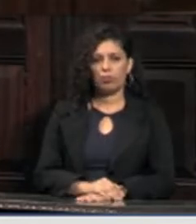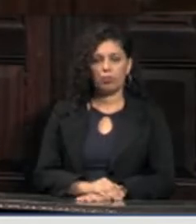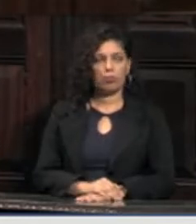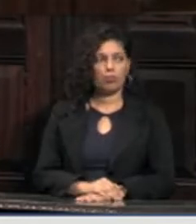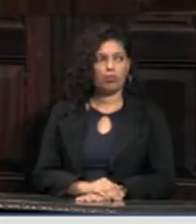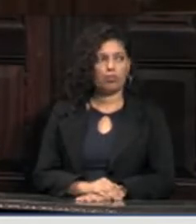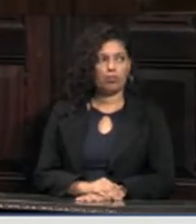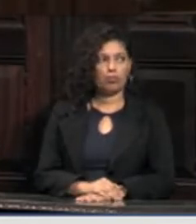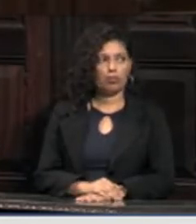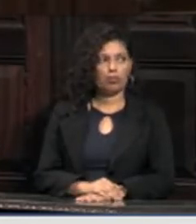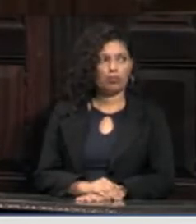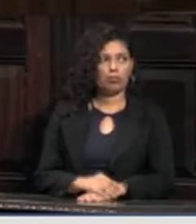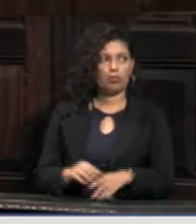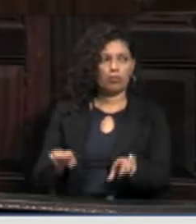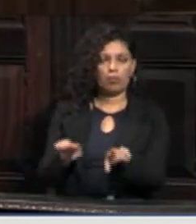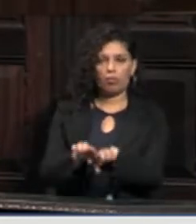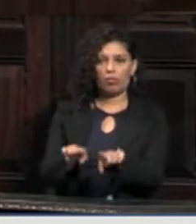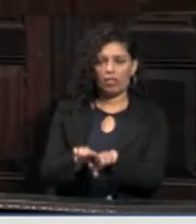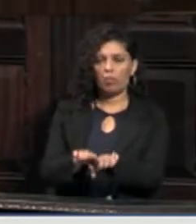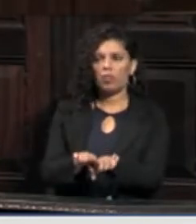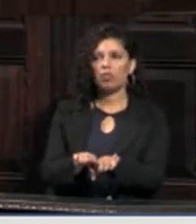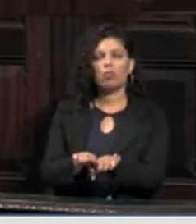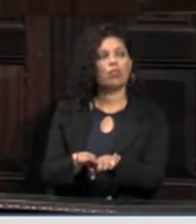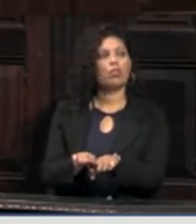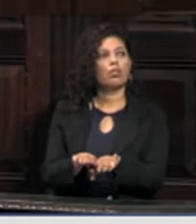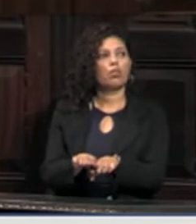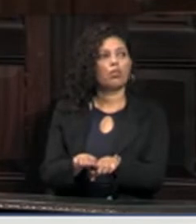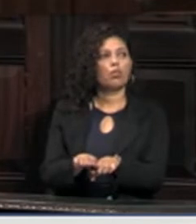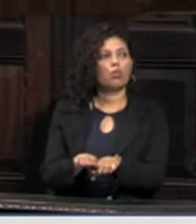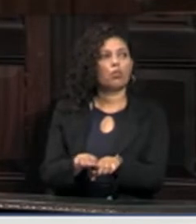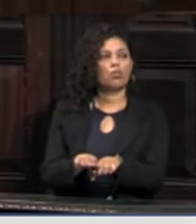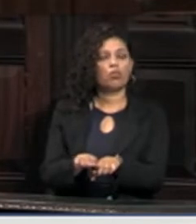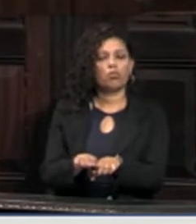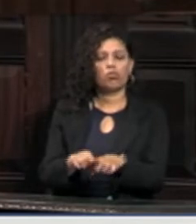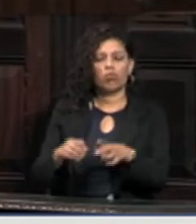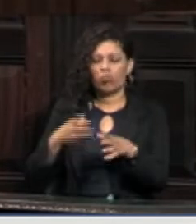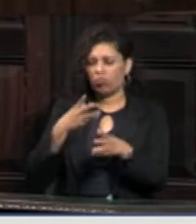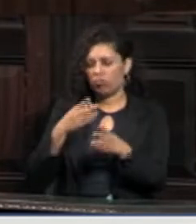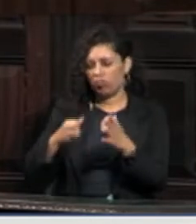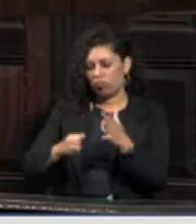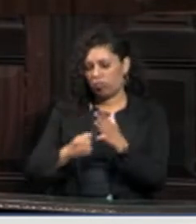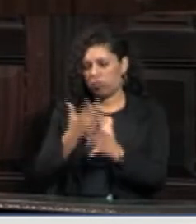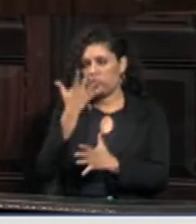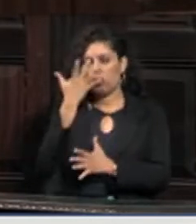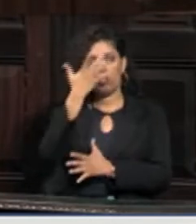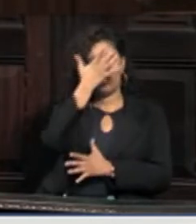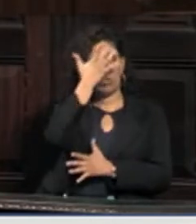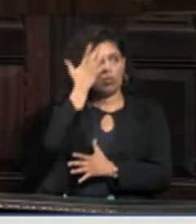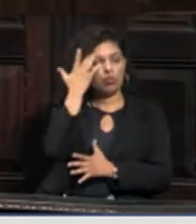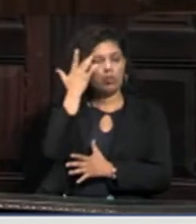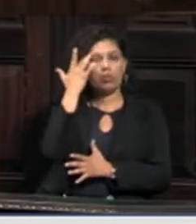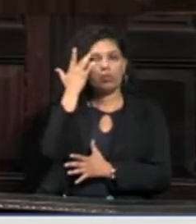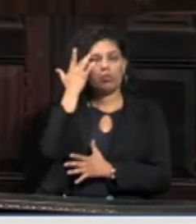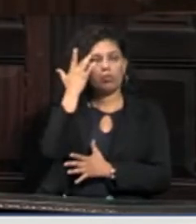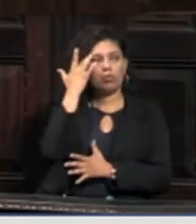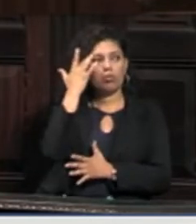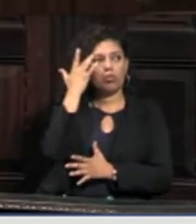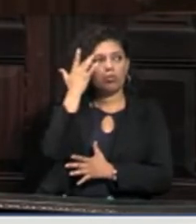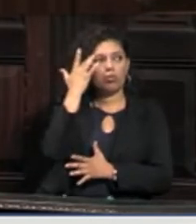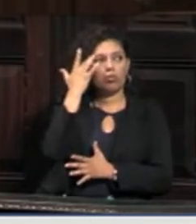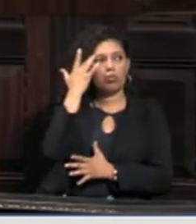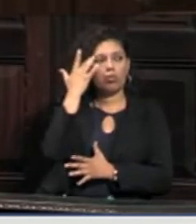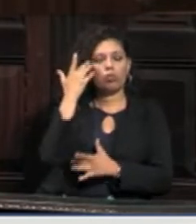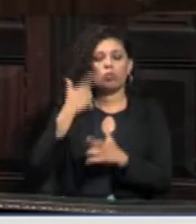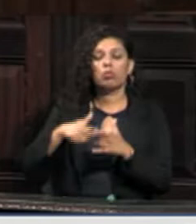OSs, que ganharam, diga-se de passagem, milhões ou bilhões explorando esse veio.